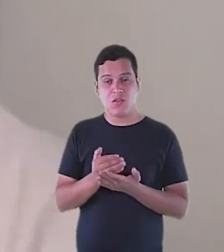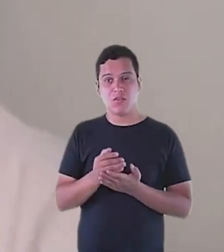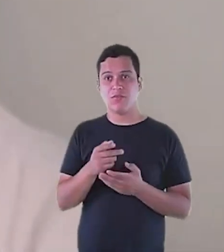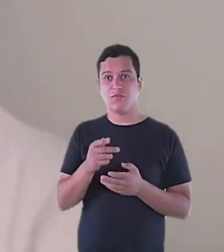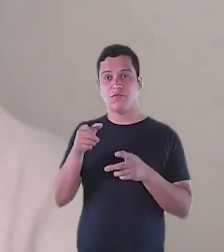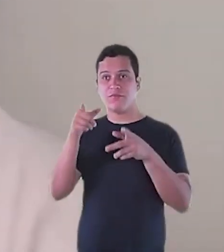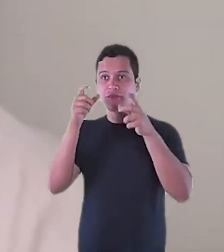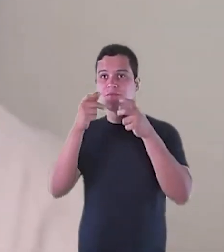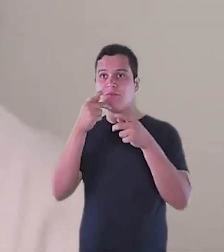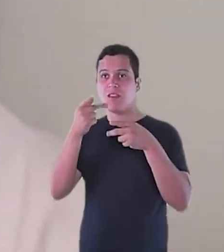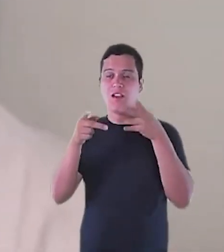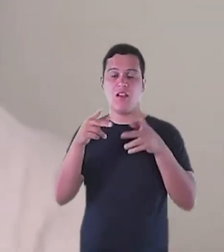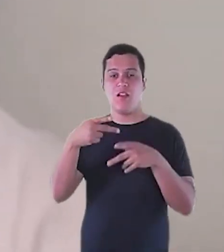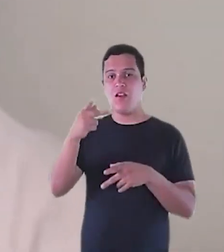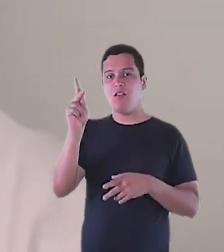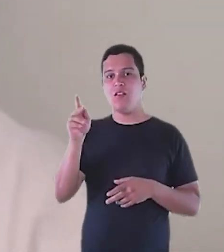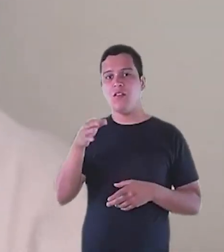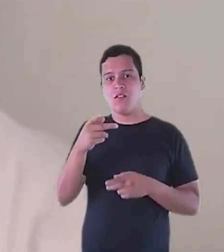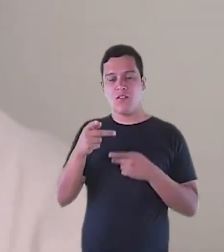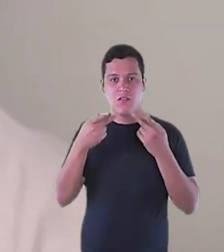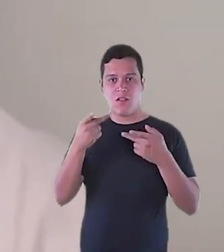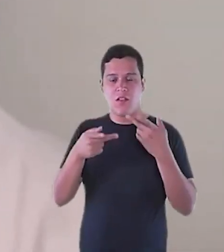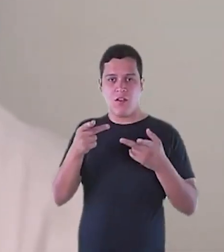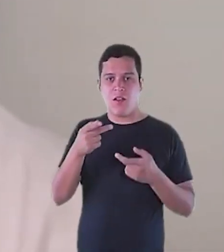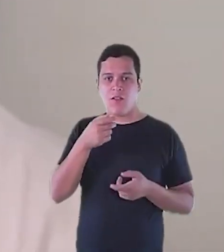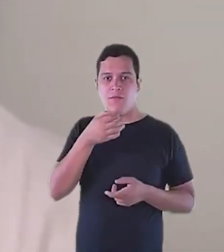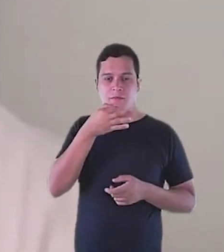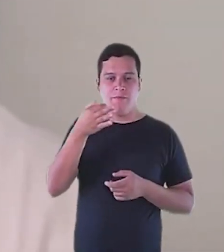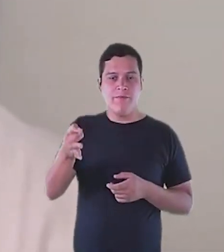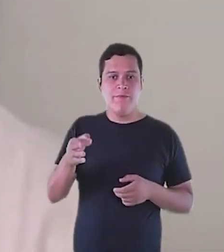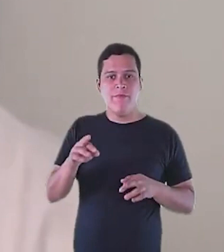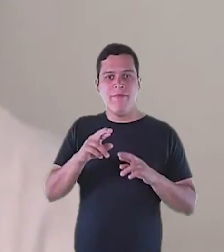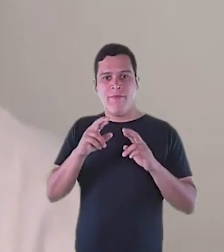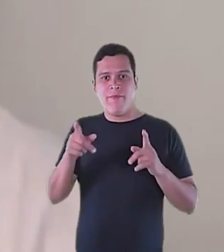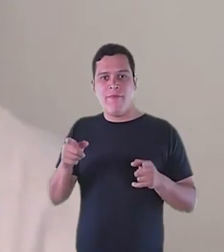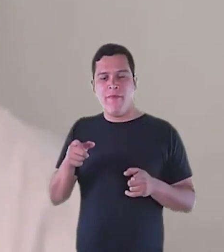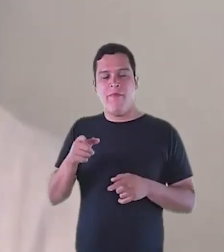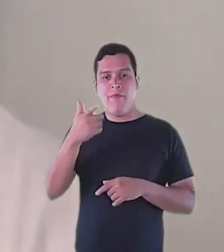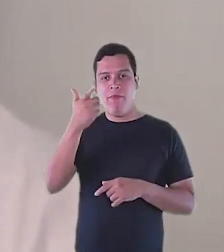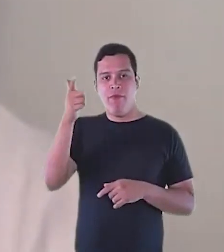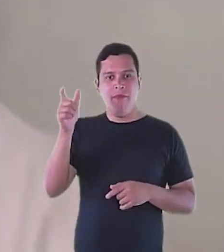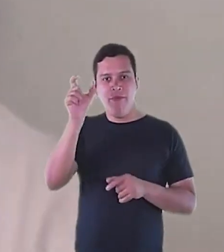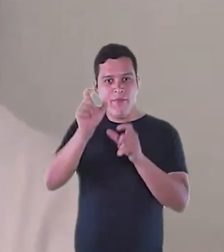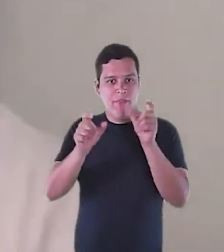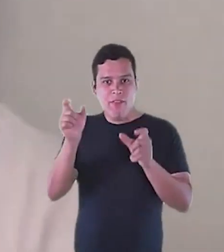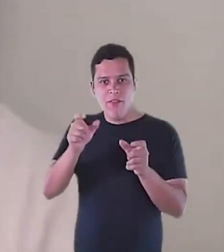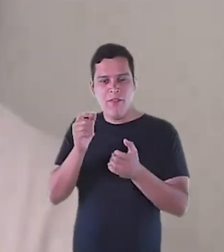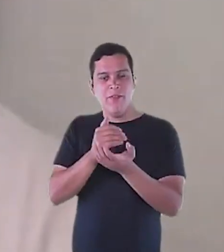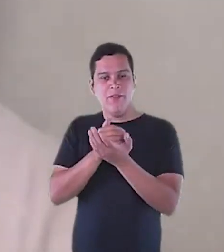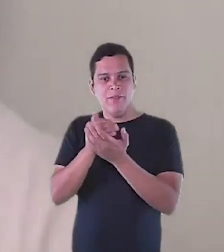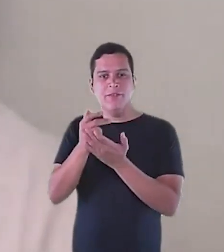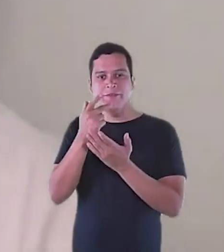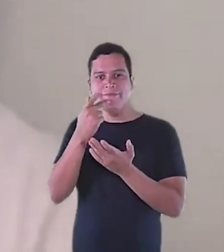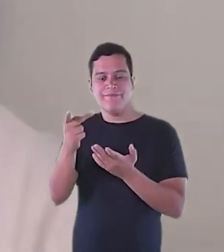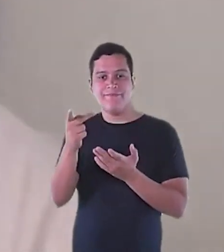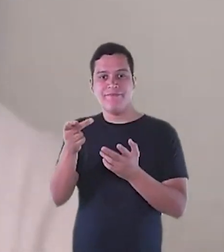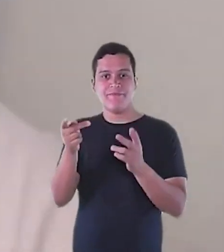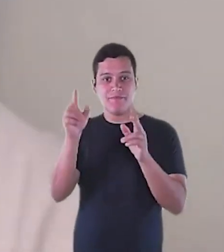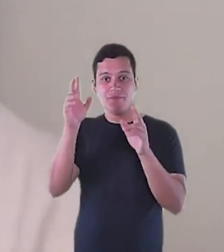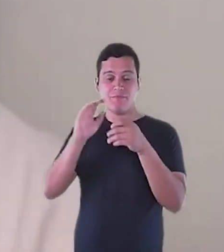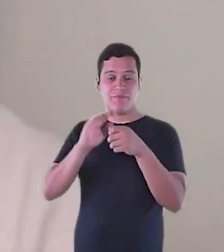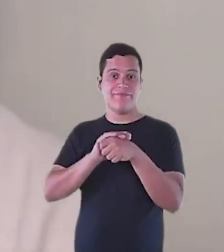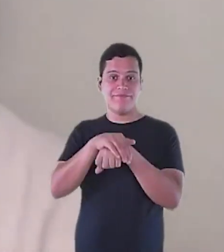engano, no capítulo 12 do livro dele, Tiradentes. Que ele descreve esta reunião, esse aguaceiro, essa noite